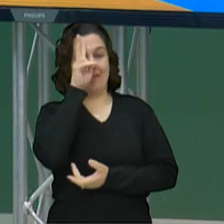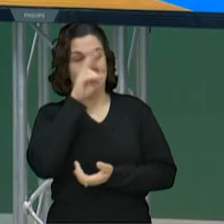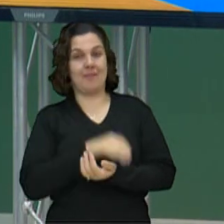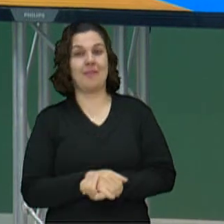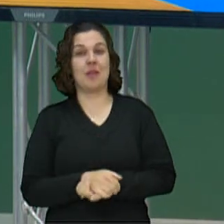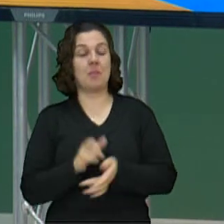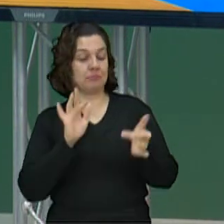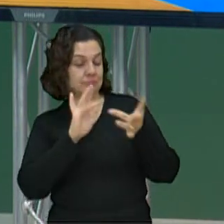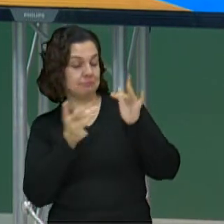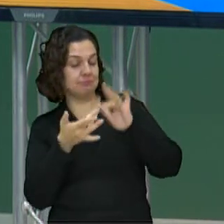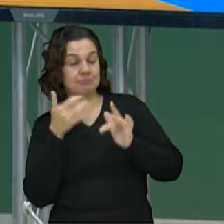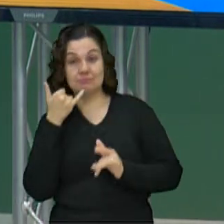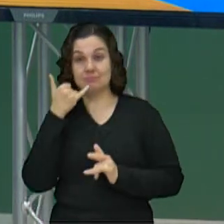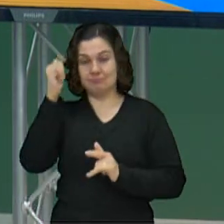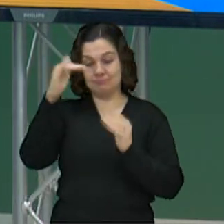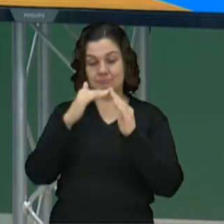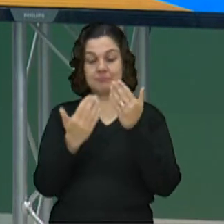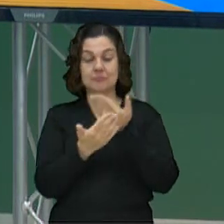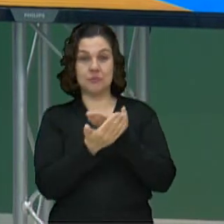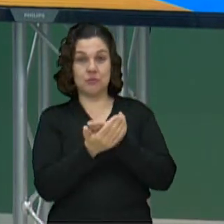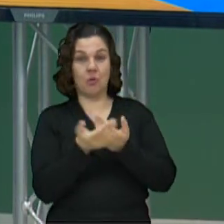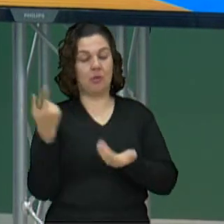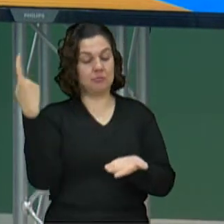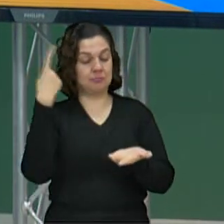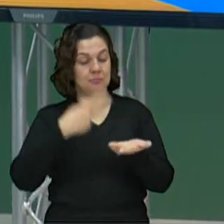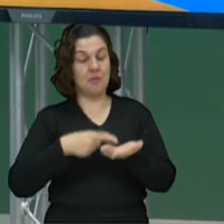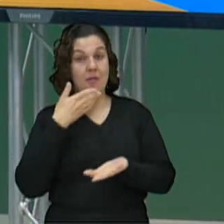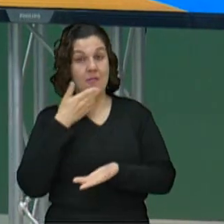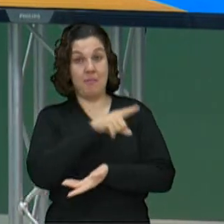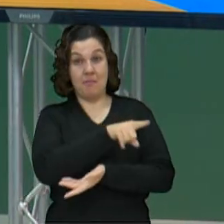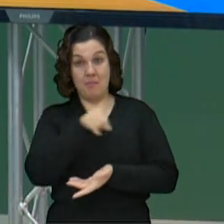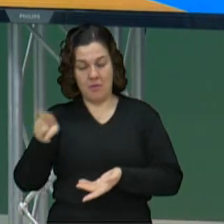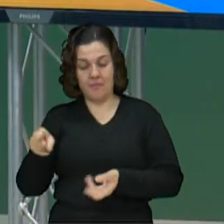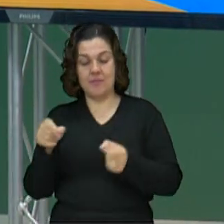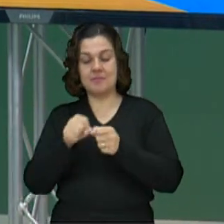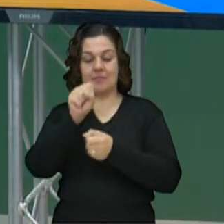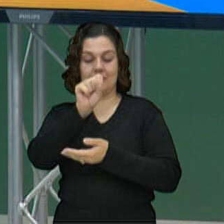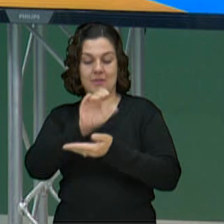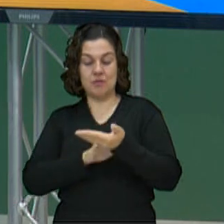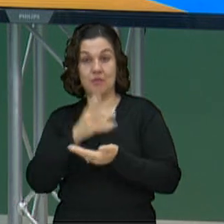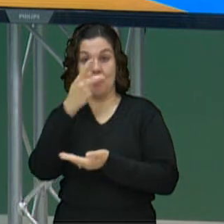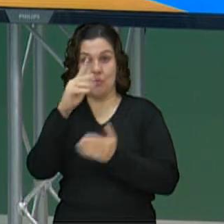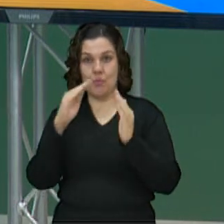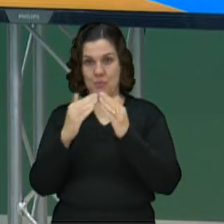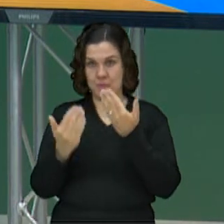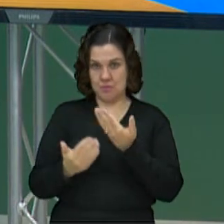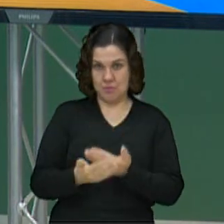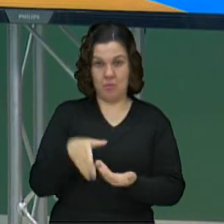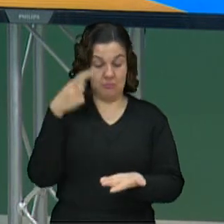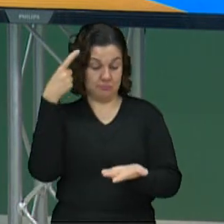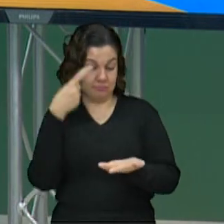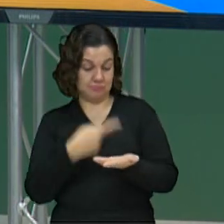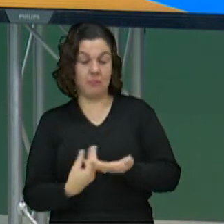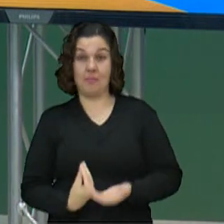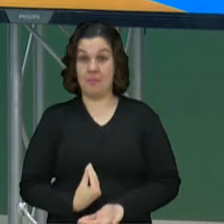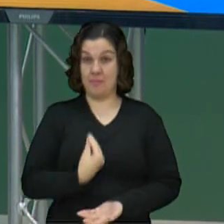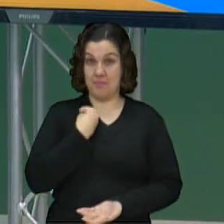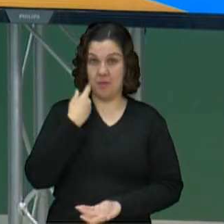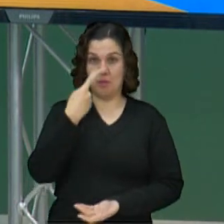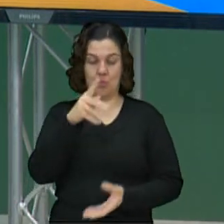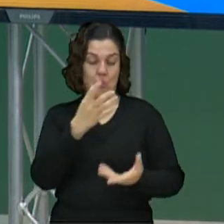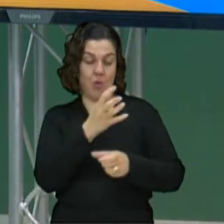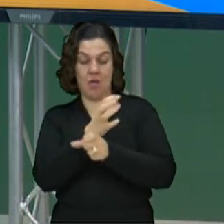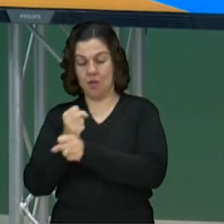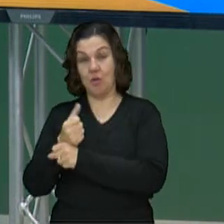em contato com a sua escola e marcar o melhor momento para você levar as atividades até a sua escola para garantir a sua presença e a